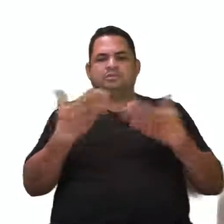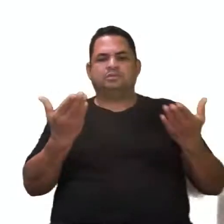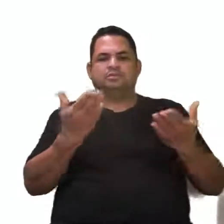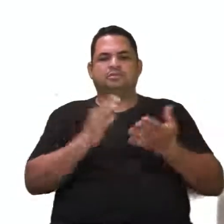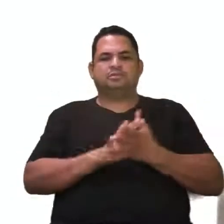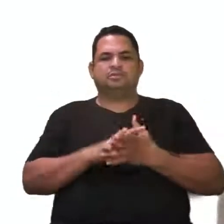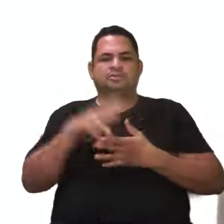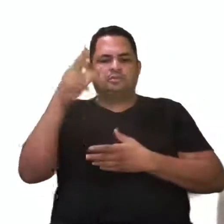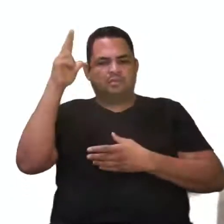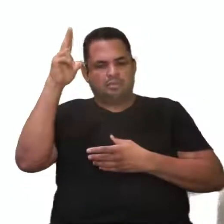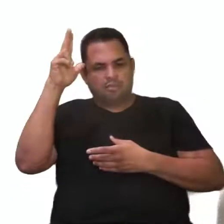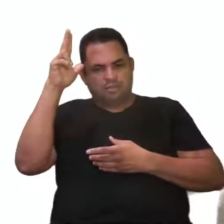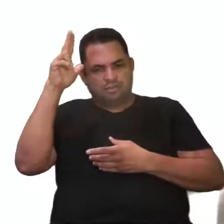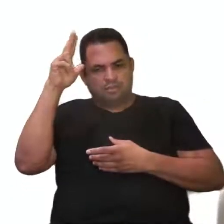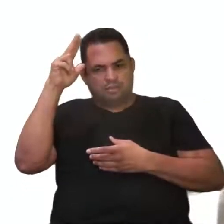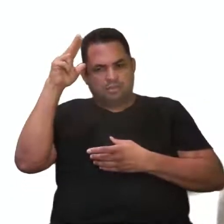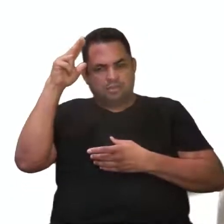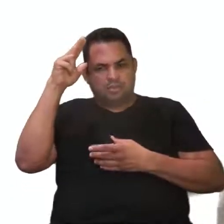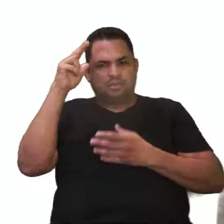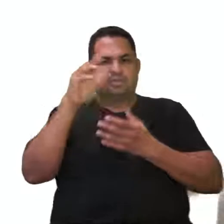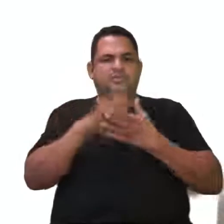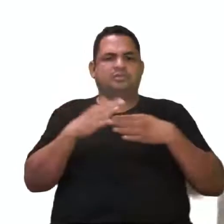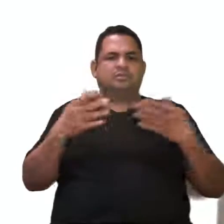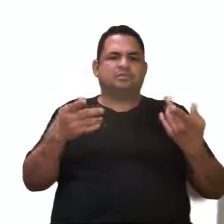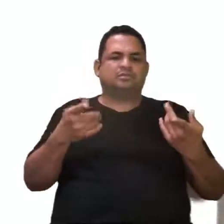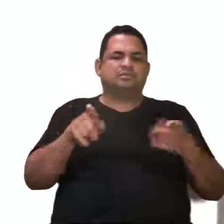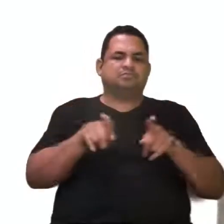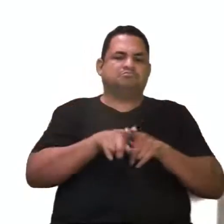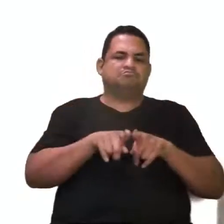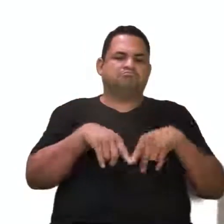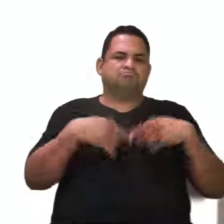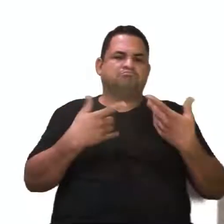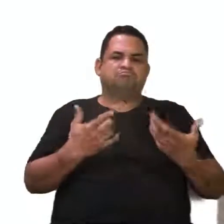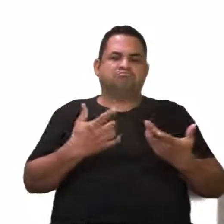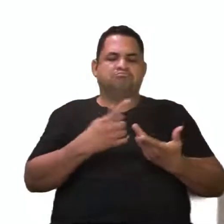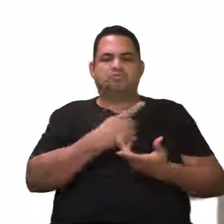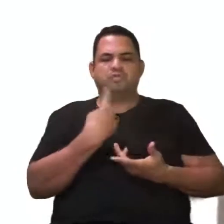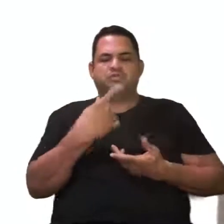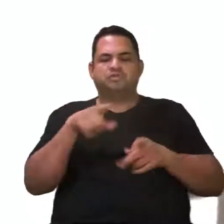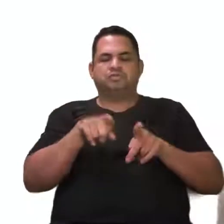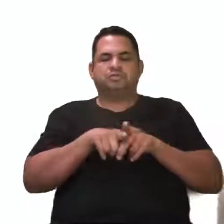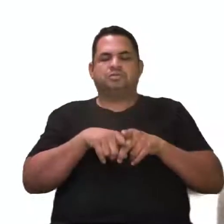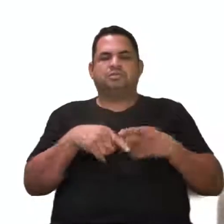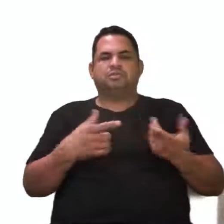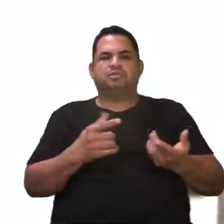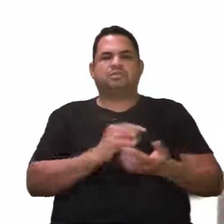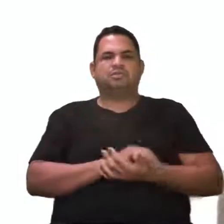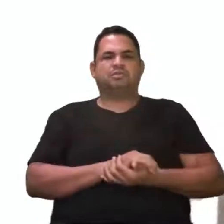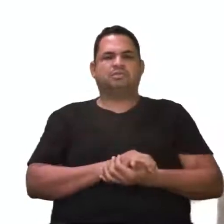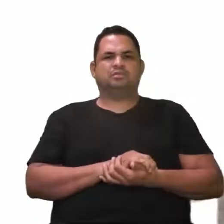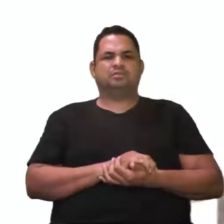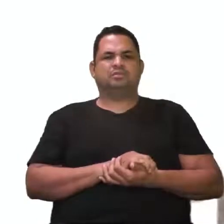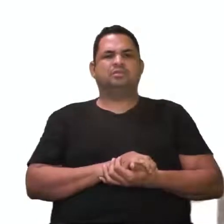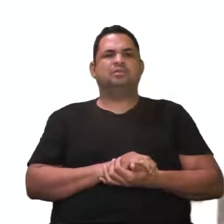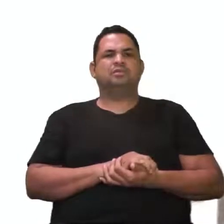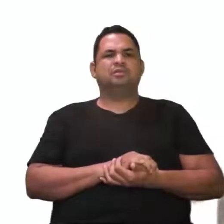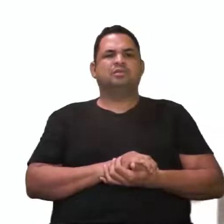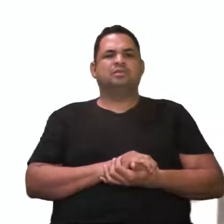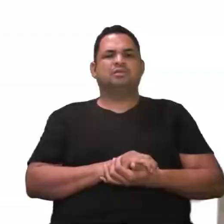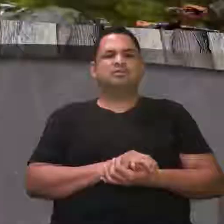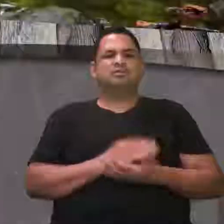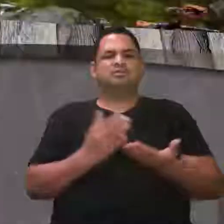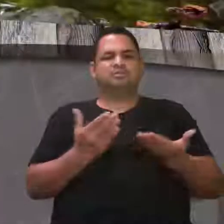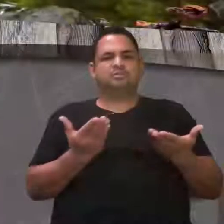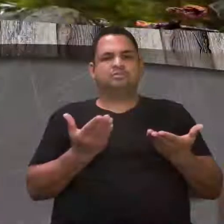Os cavalos, os outros organismos, né? Como nós também, tá bom? Olha lá.